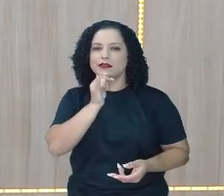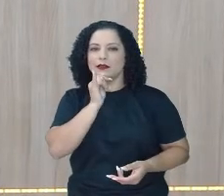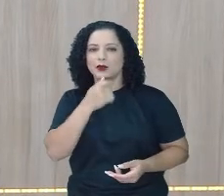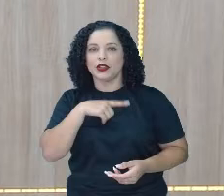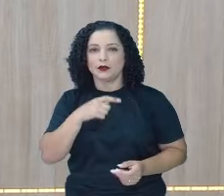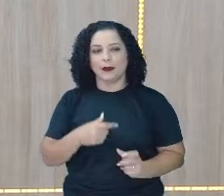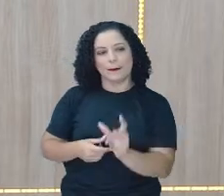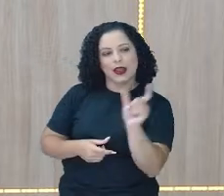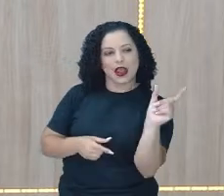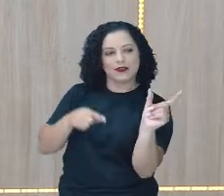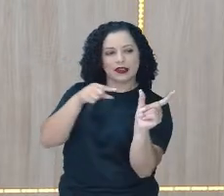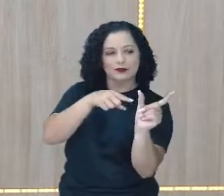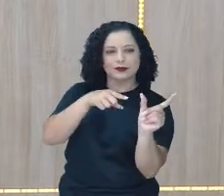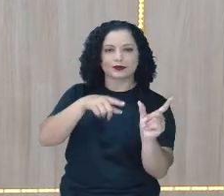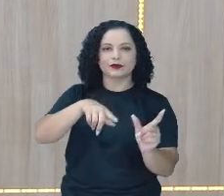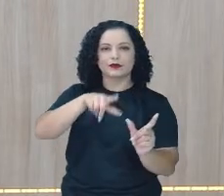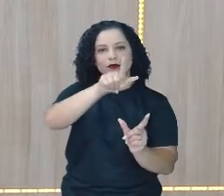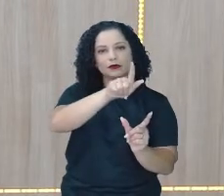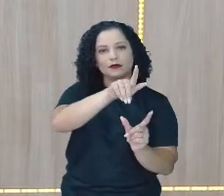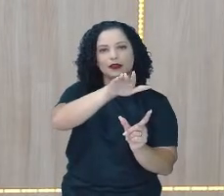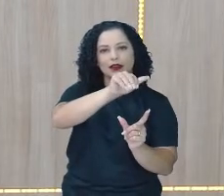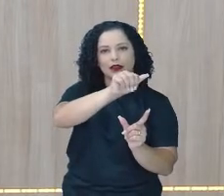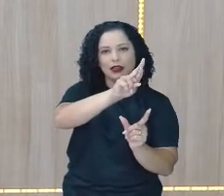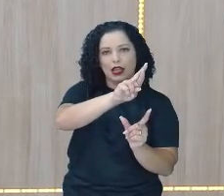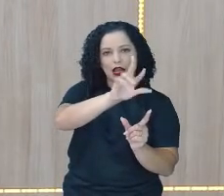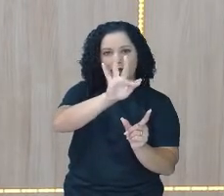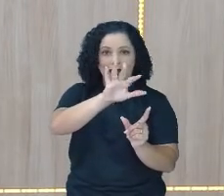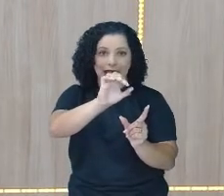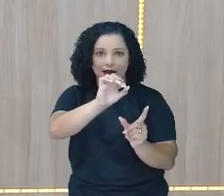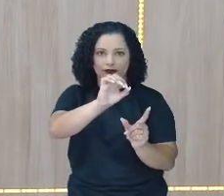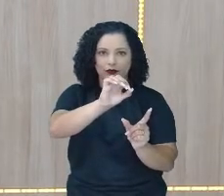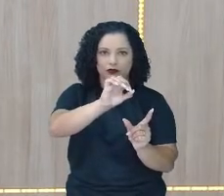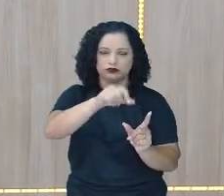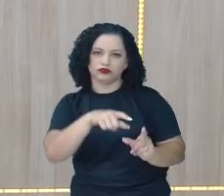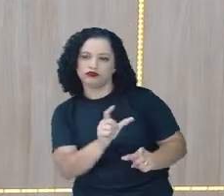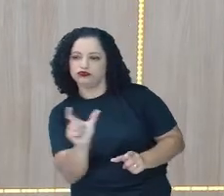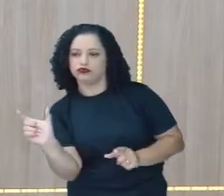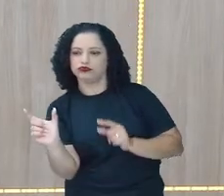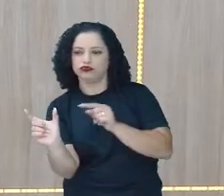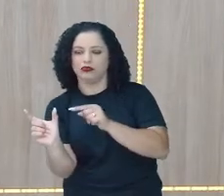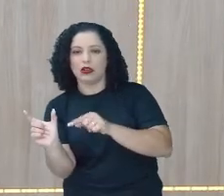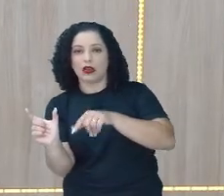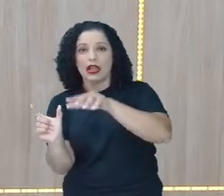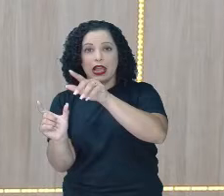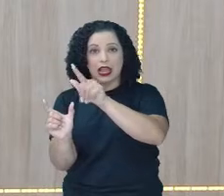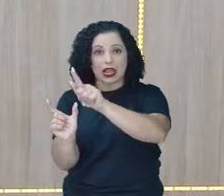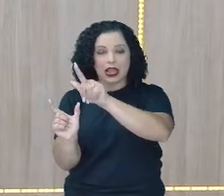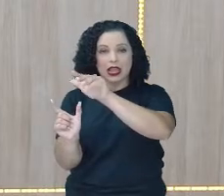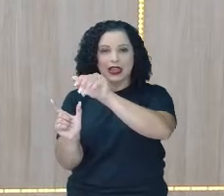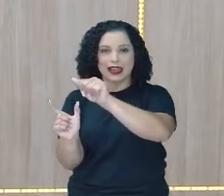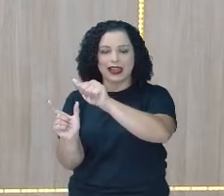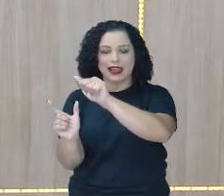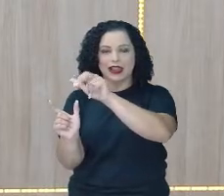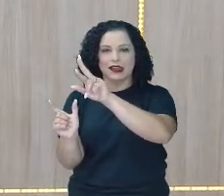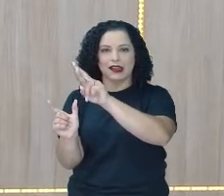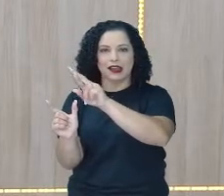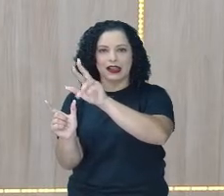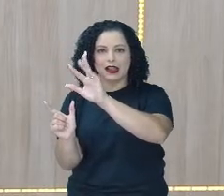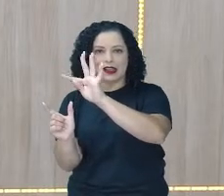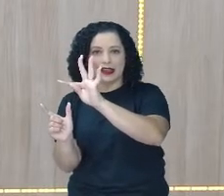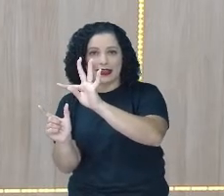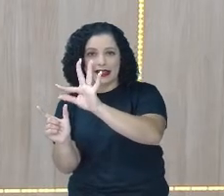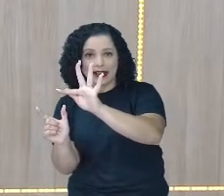palavras, porque é diferente. Né? Então, na situação está diferente. E se a palavra que eu conheço em português,